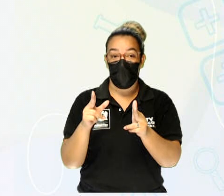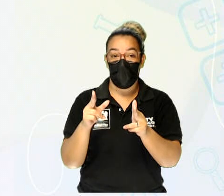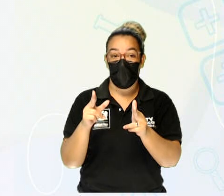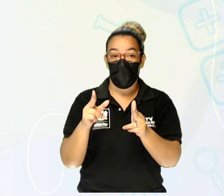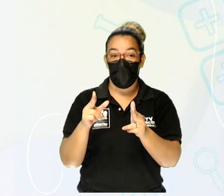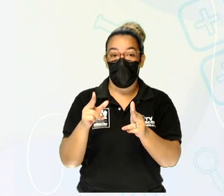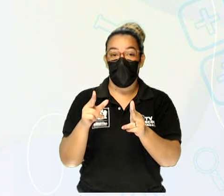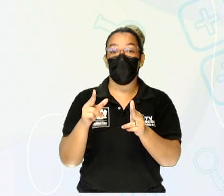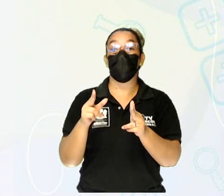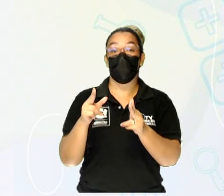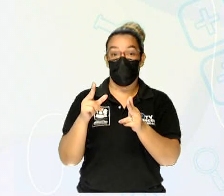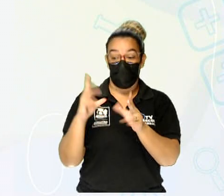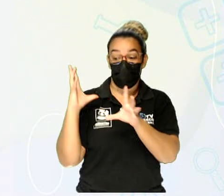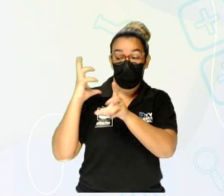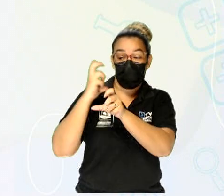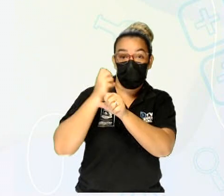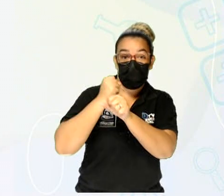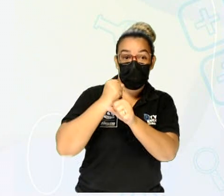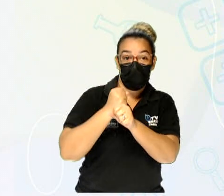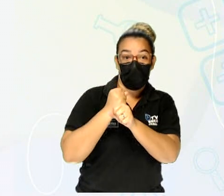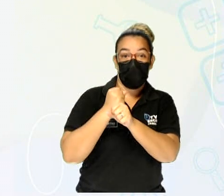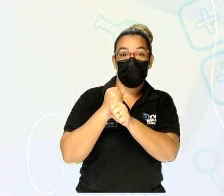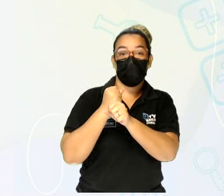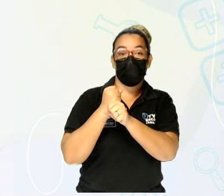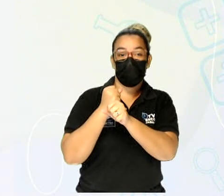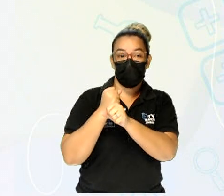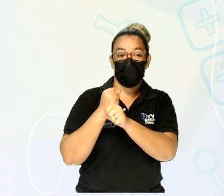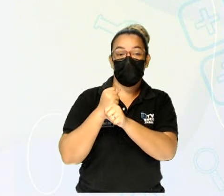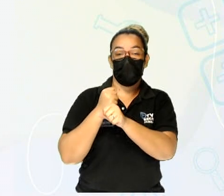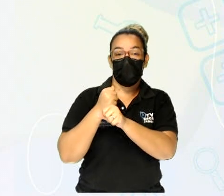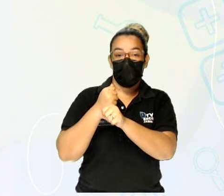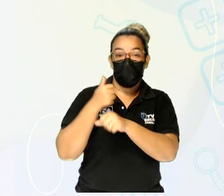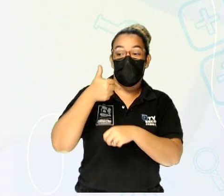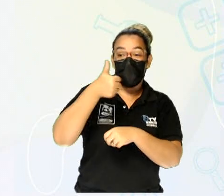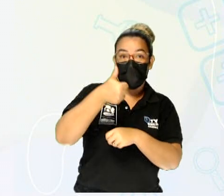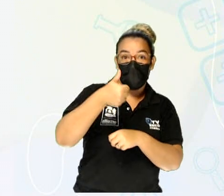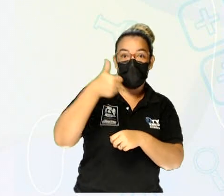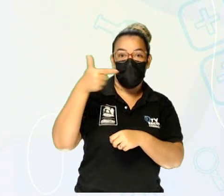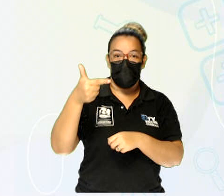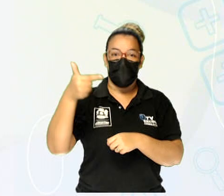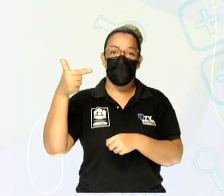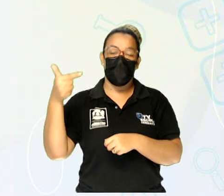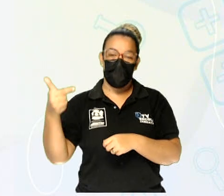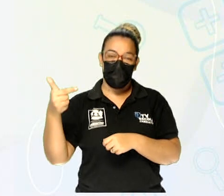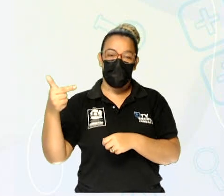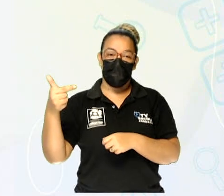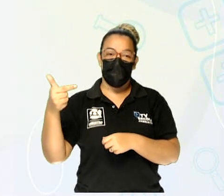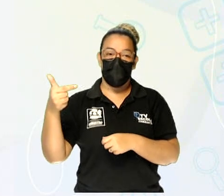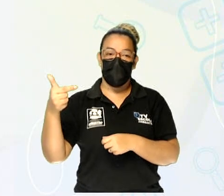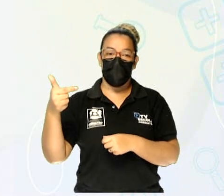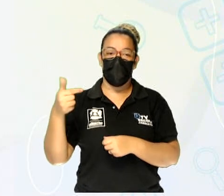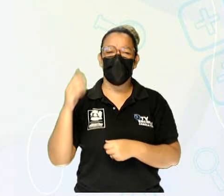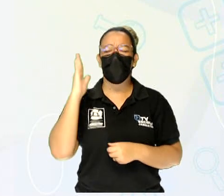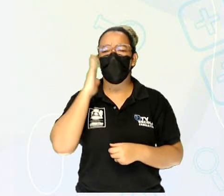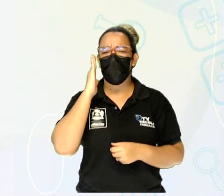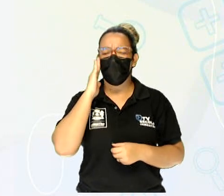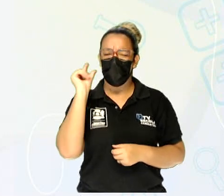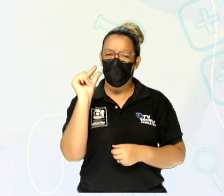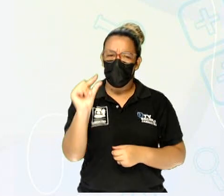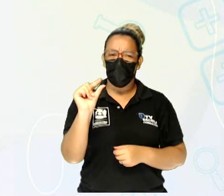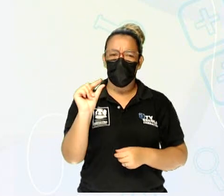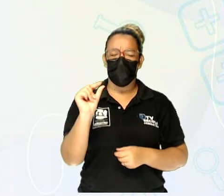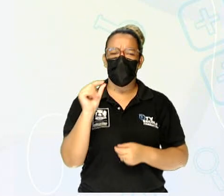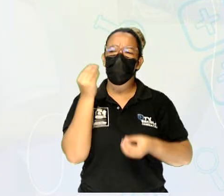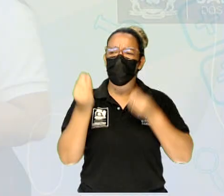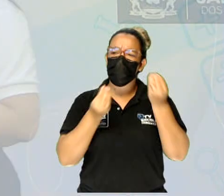cá, é soma ou total, que é o resultado dessa operação. Então, vamos entender um pouquinho o que foi feito